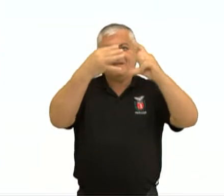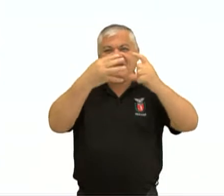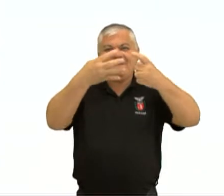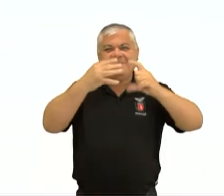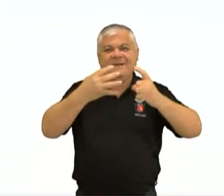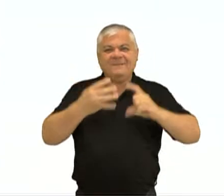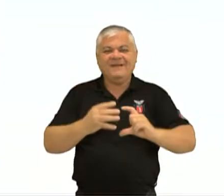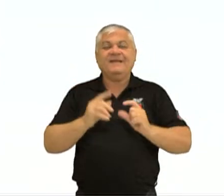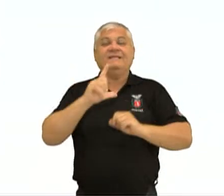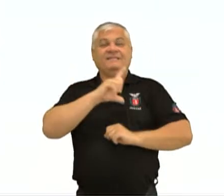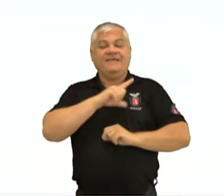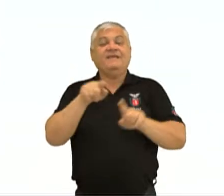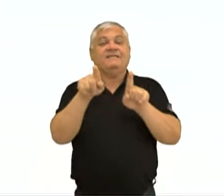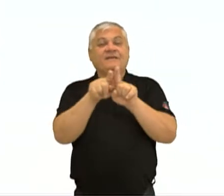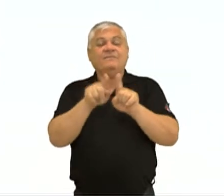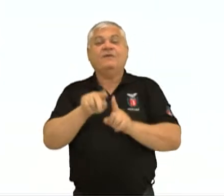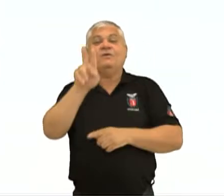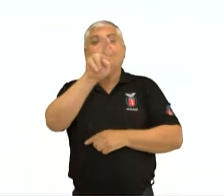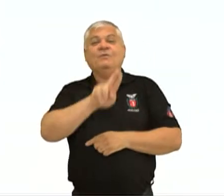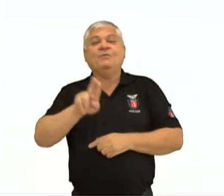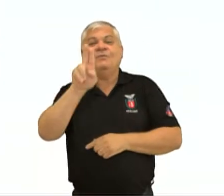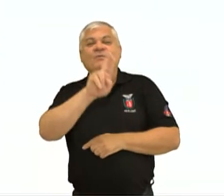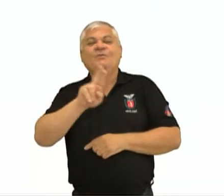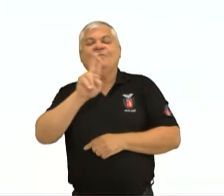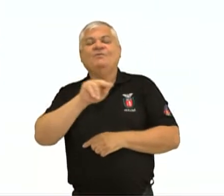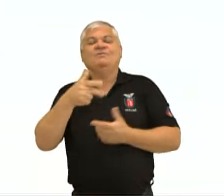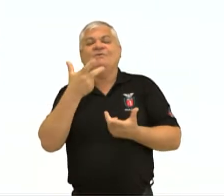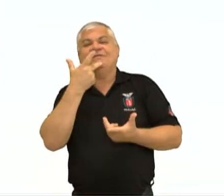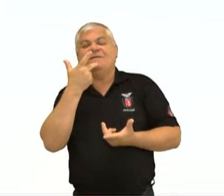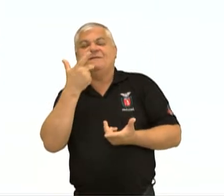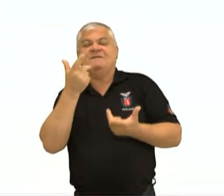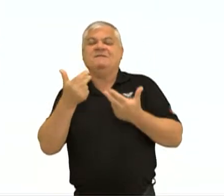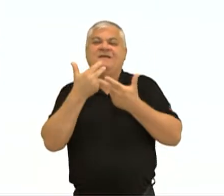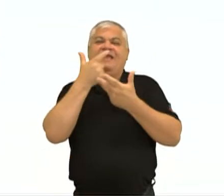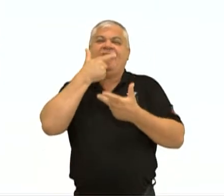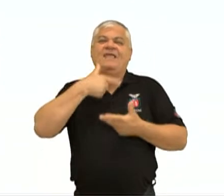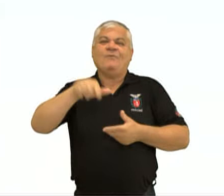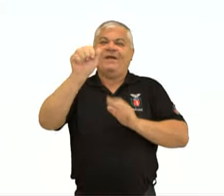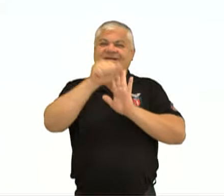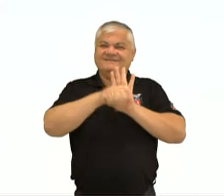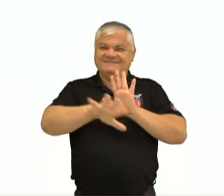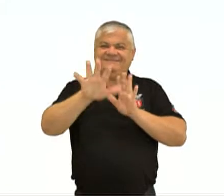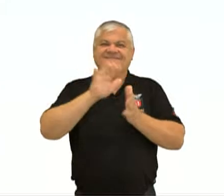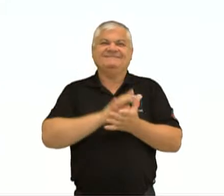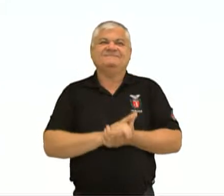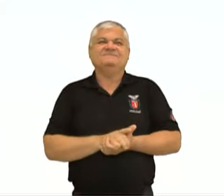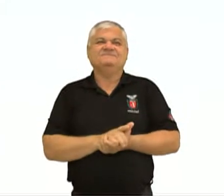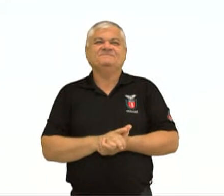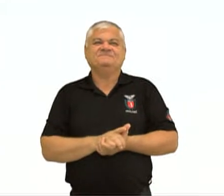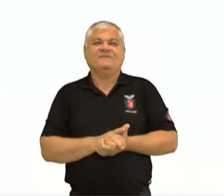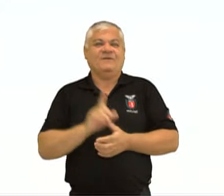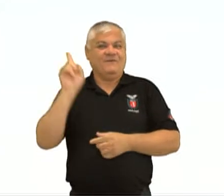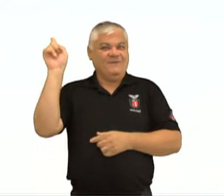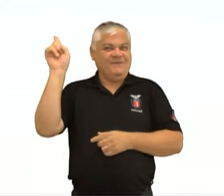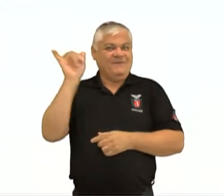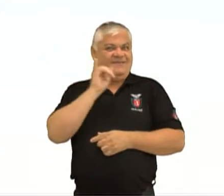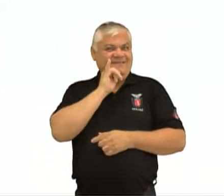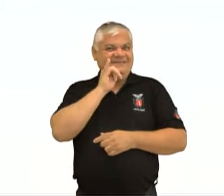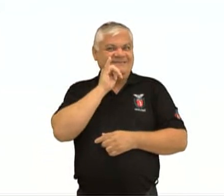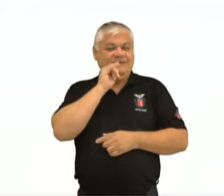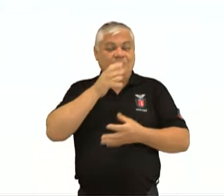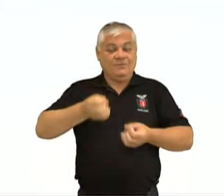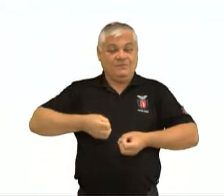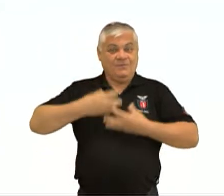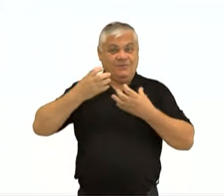estilísticos, por exemplo, o uso de figuras de linguagem que iremos ver na sequência. Temos um exemplo aqui de um poema,